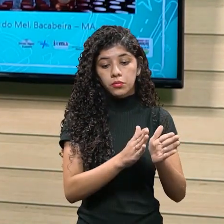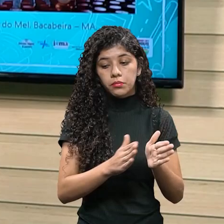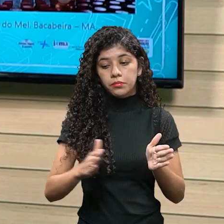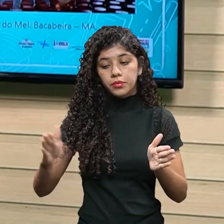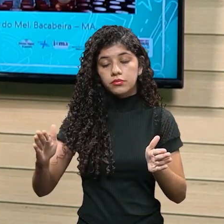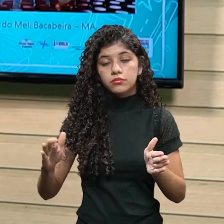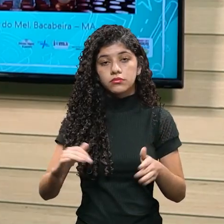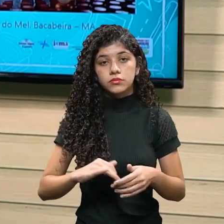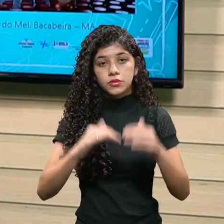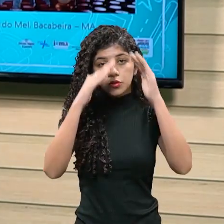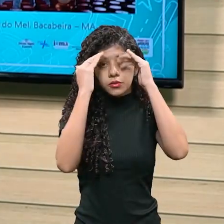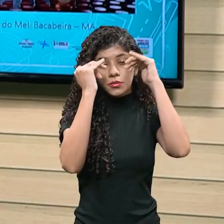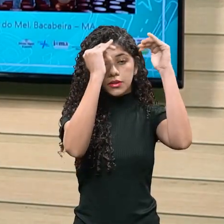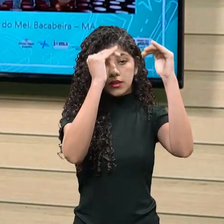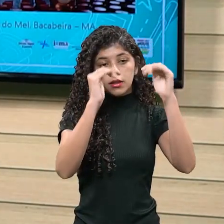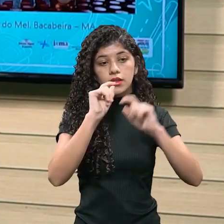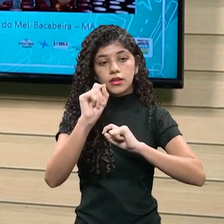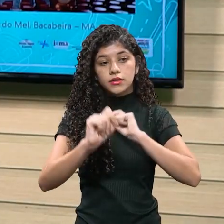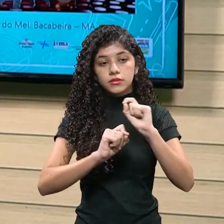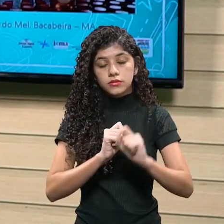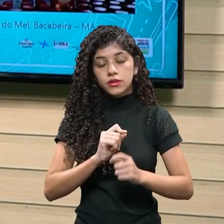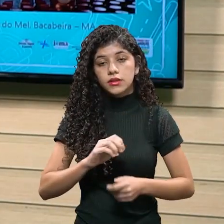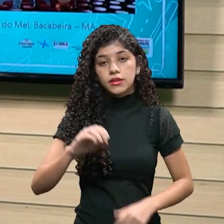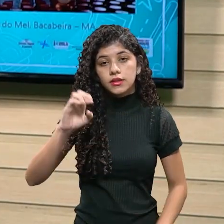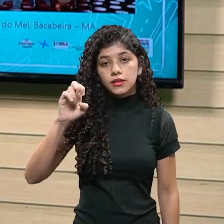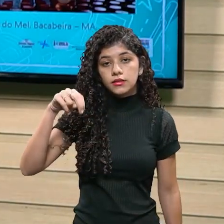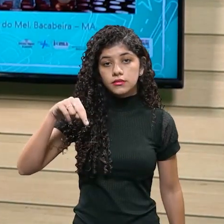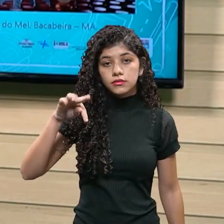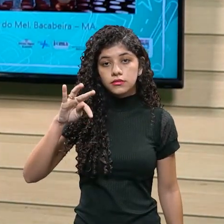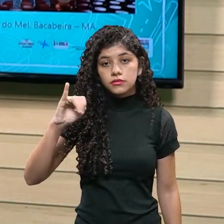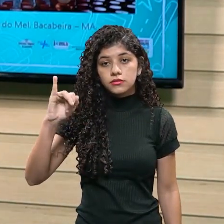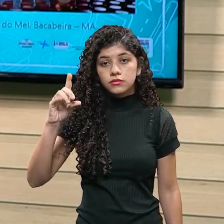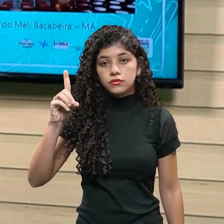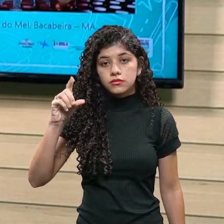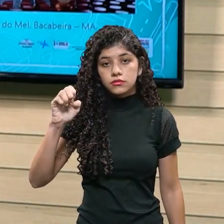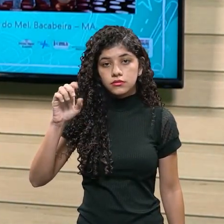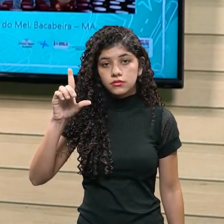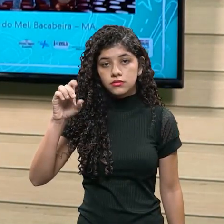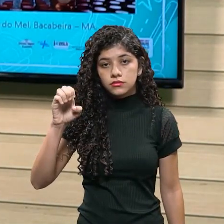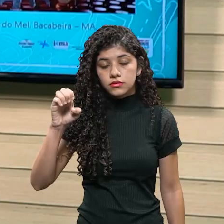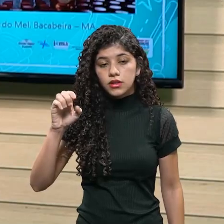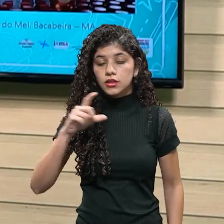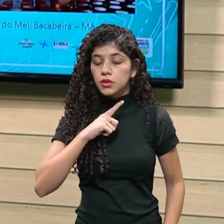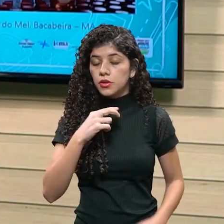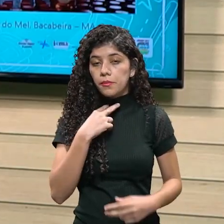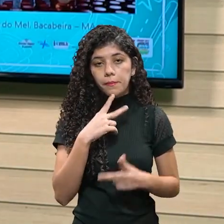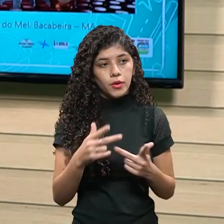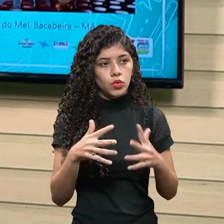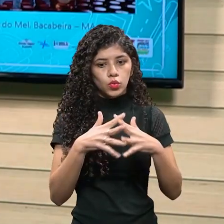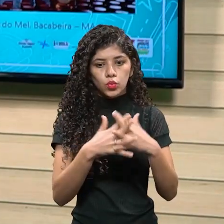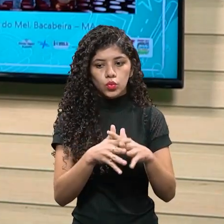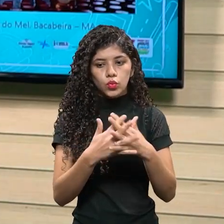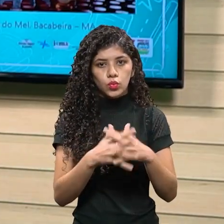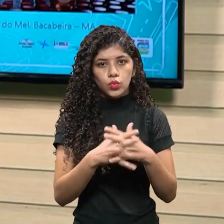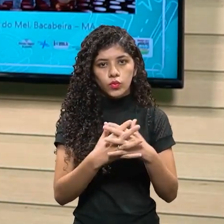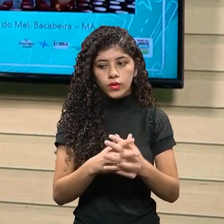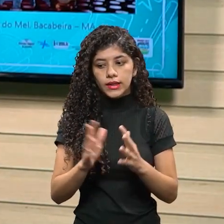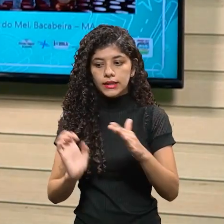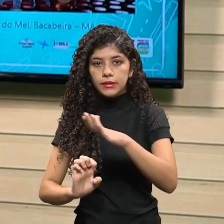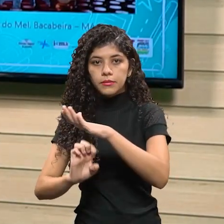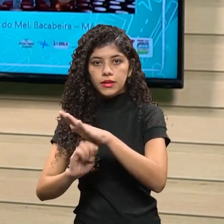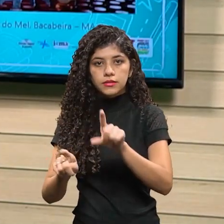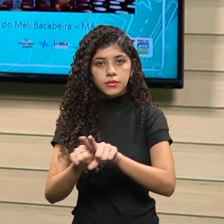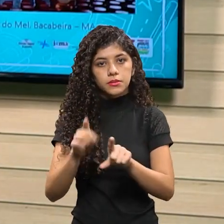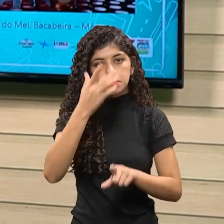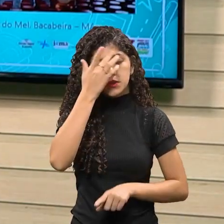né? Alguns princípios como o princípio da entidade, que você não pode confundir o patrimônio da empresa com o patrimônio do sócio, né? Uma coisa